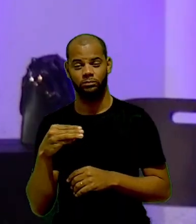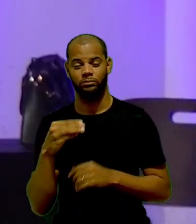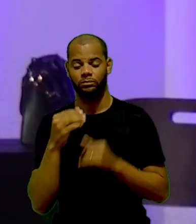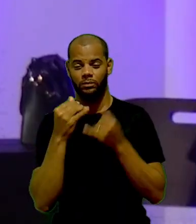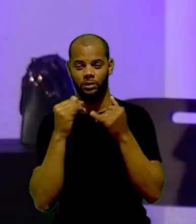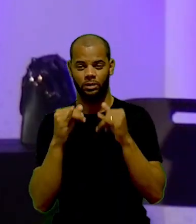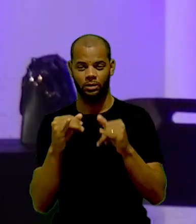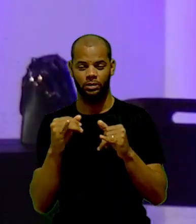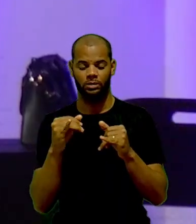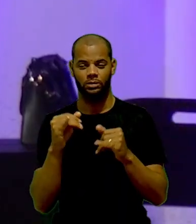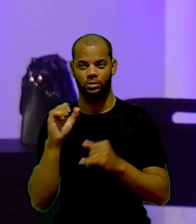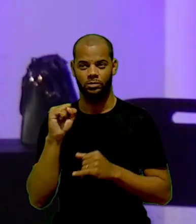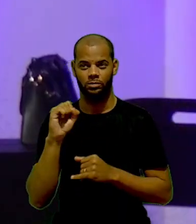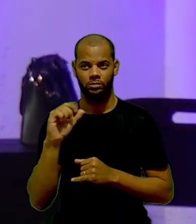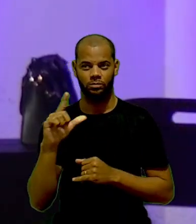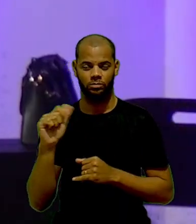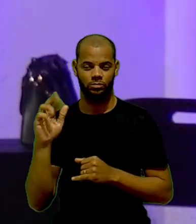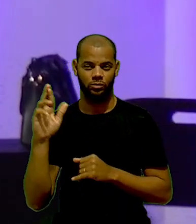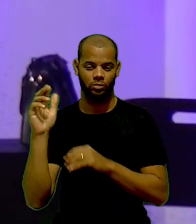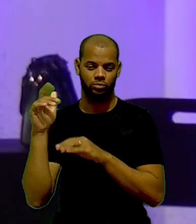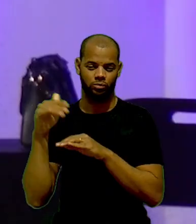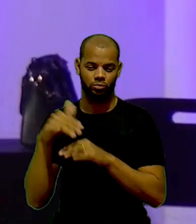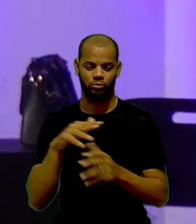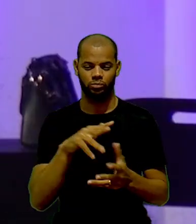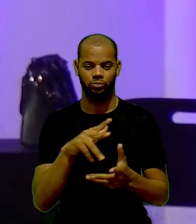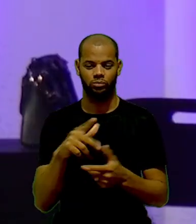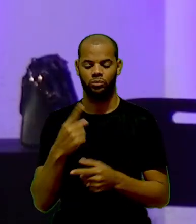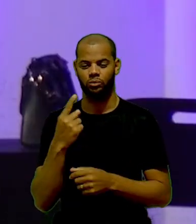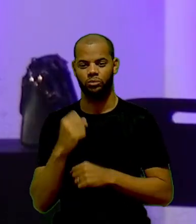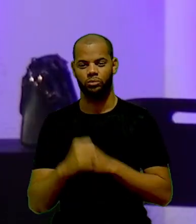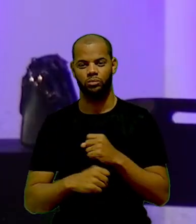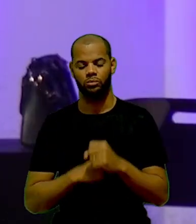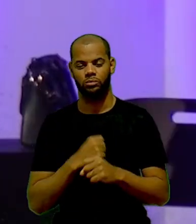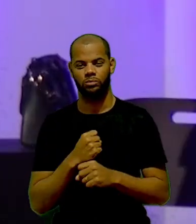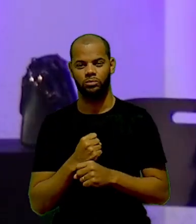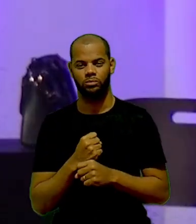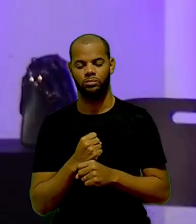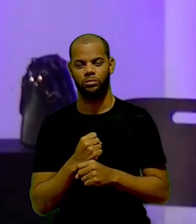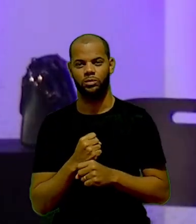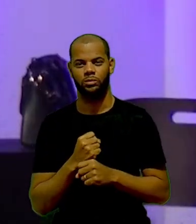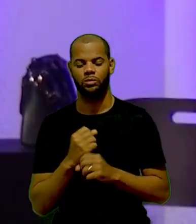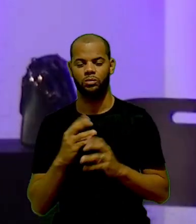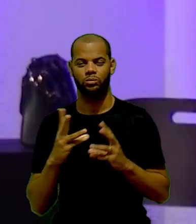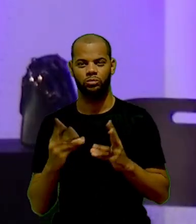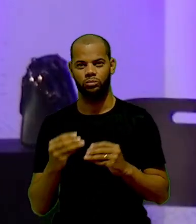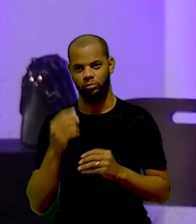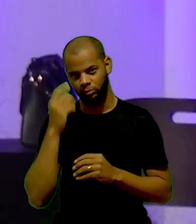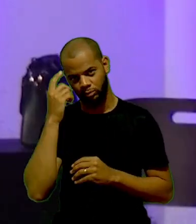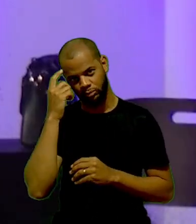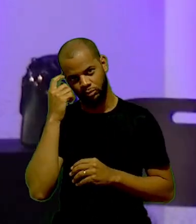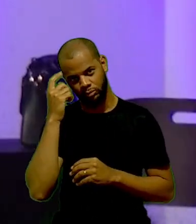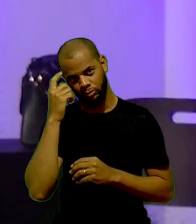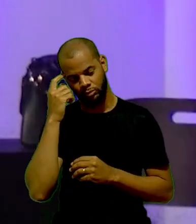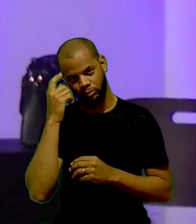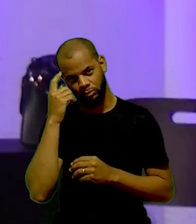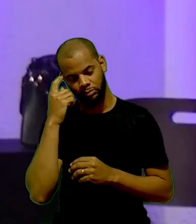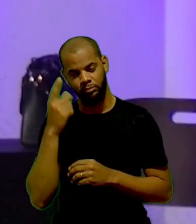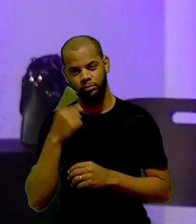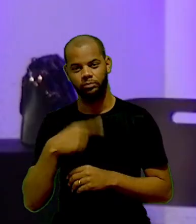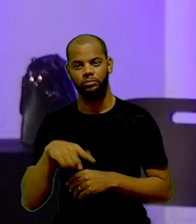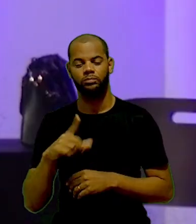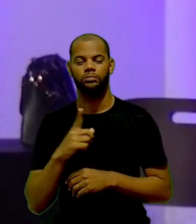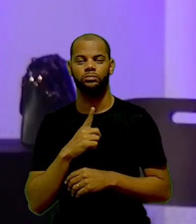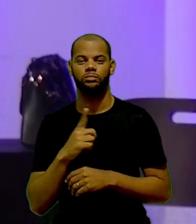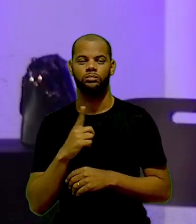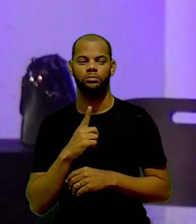chega ao planeta equivale a um ano do consumo energético do planeta. Então, nós temos,